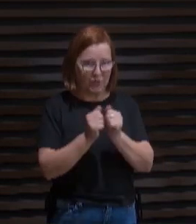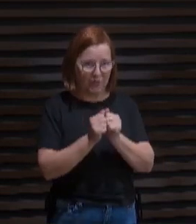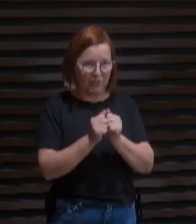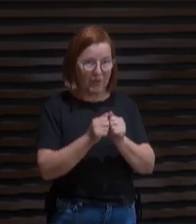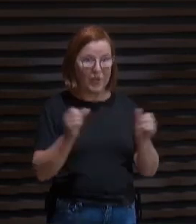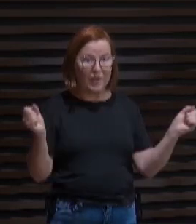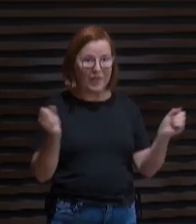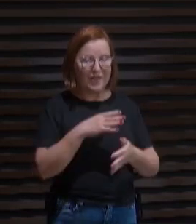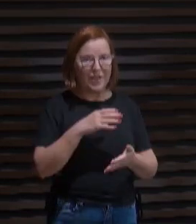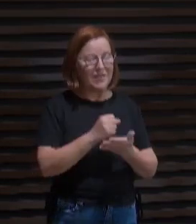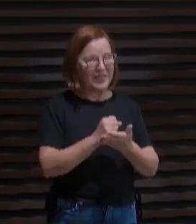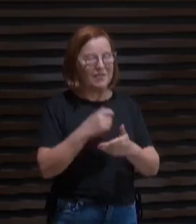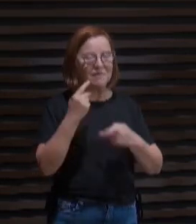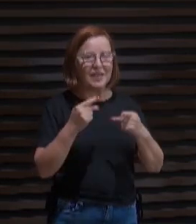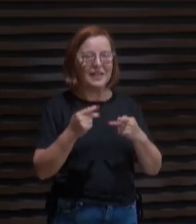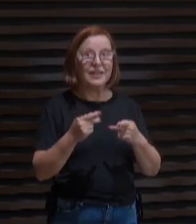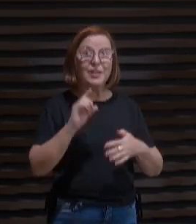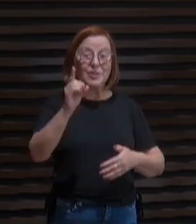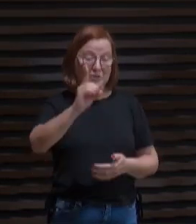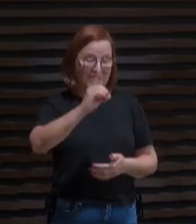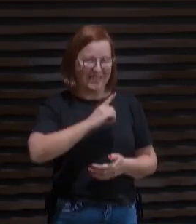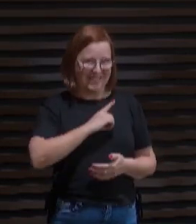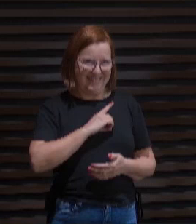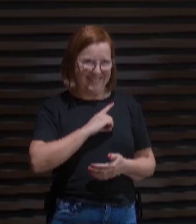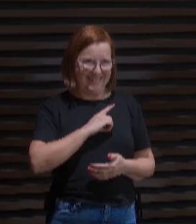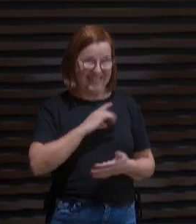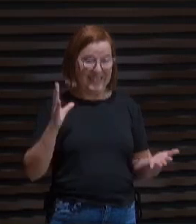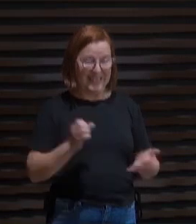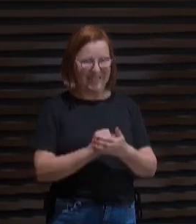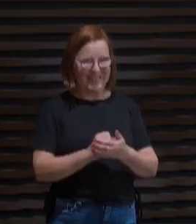da glória. Salvação é Cristo em mim e eu nele.